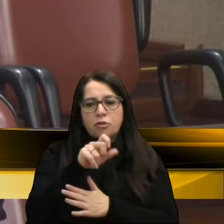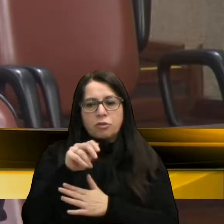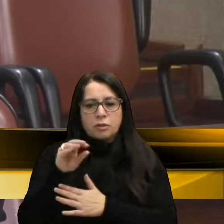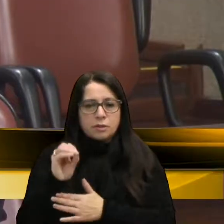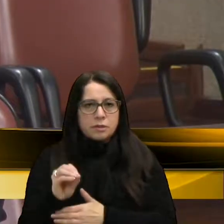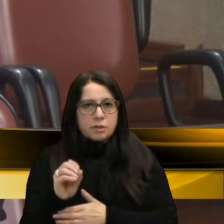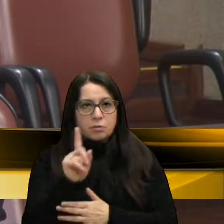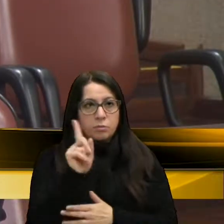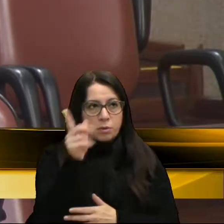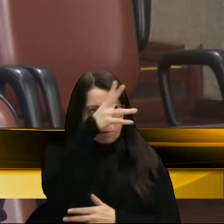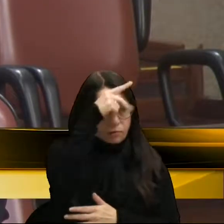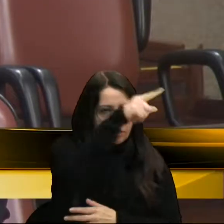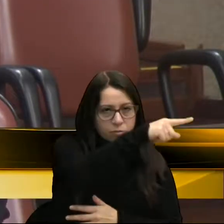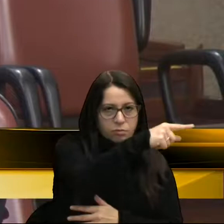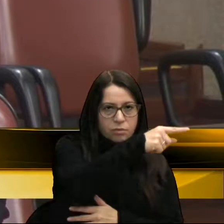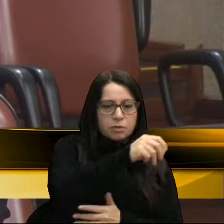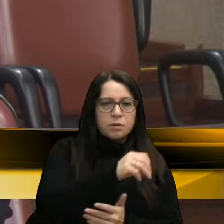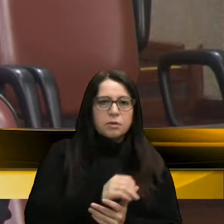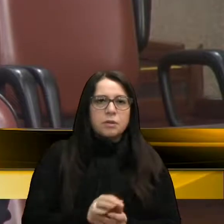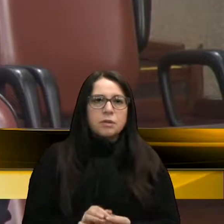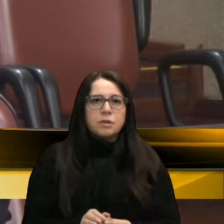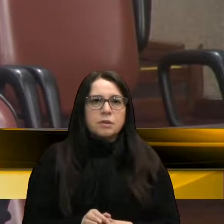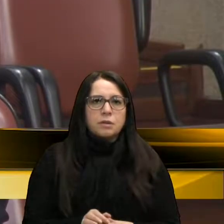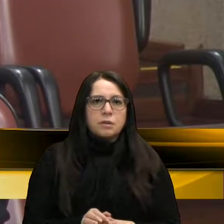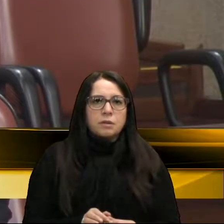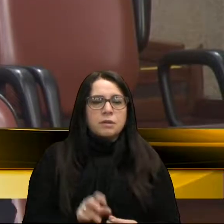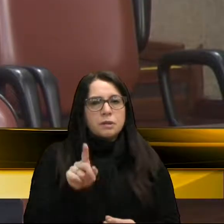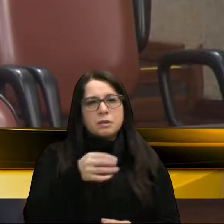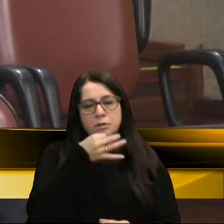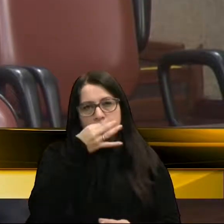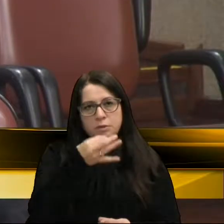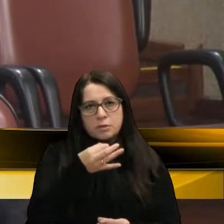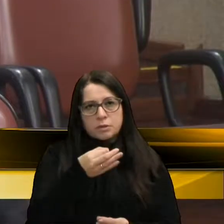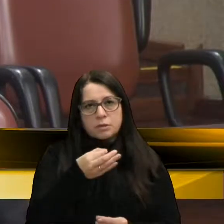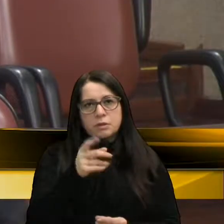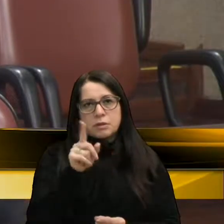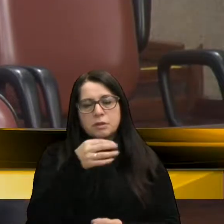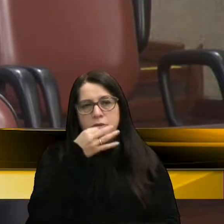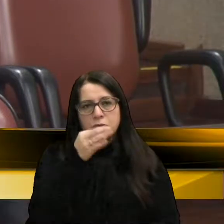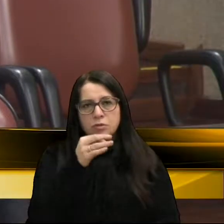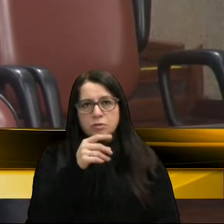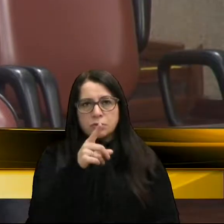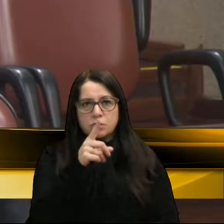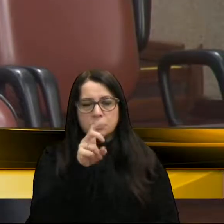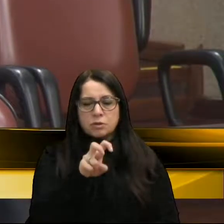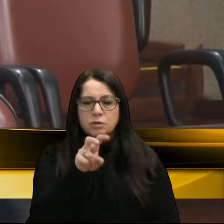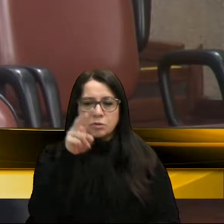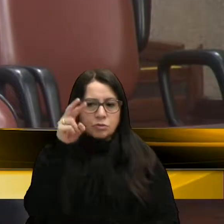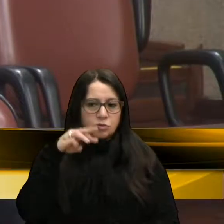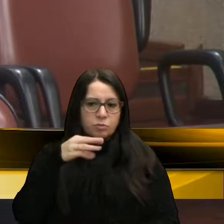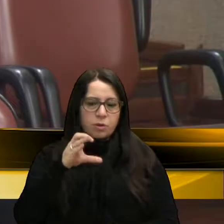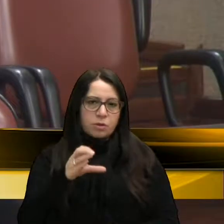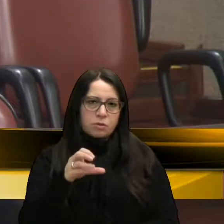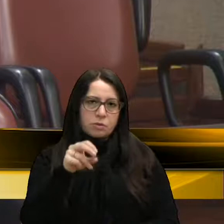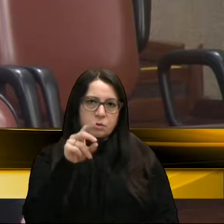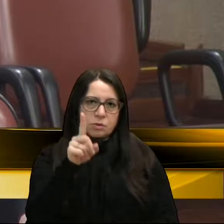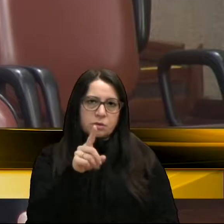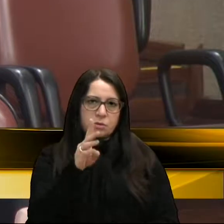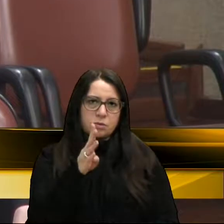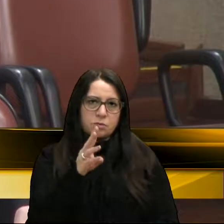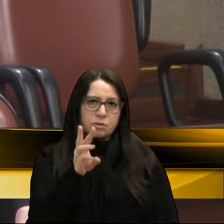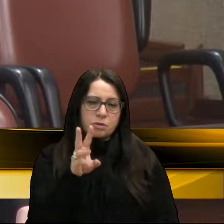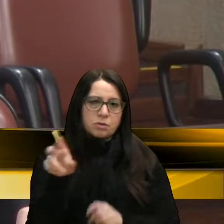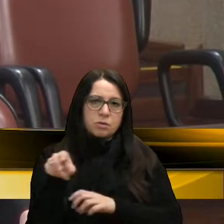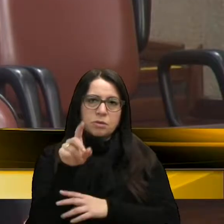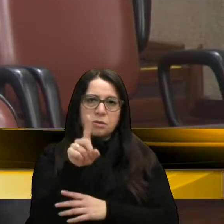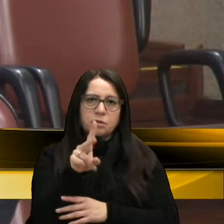Poder Executivo. Este é o parecer, salvo melhor juízo, Caxias do Sul, 5 de março, 143